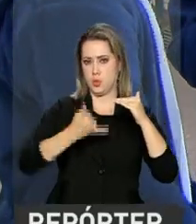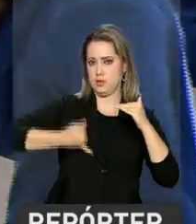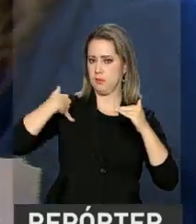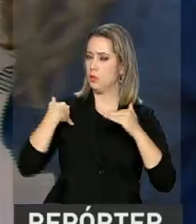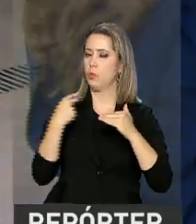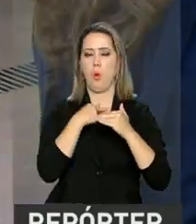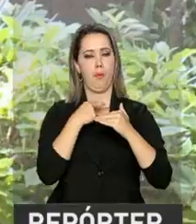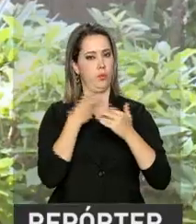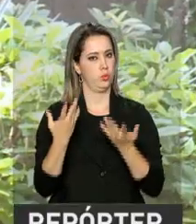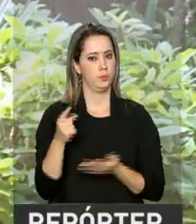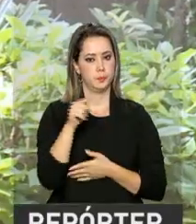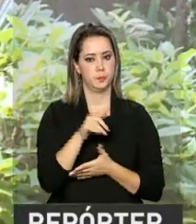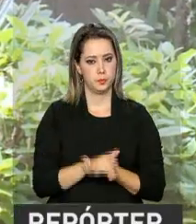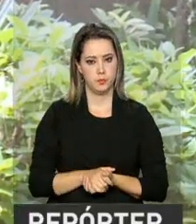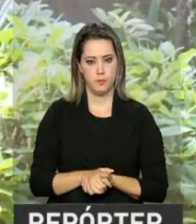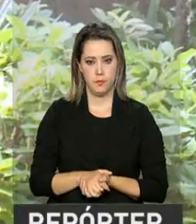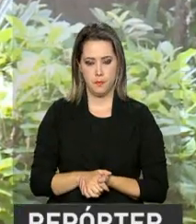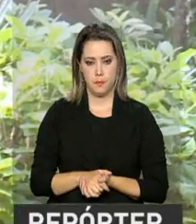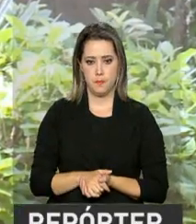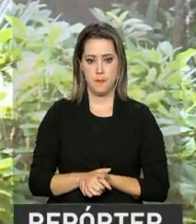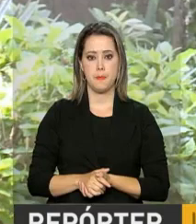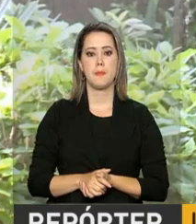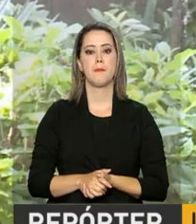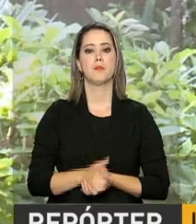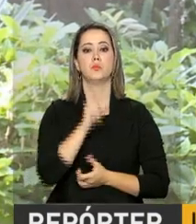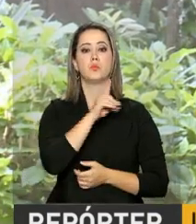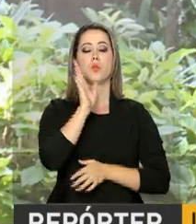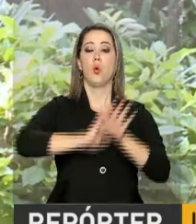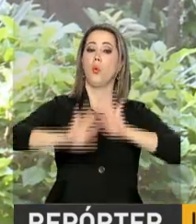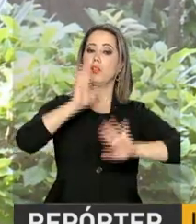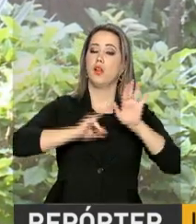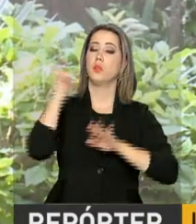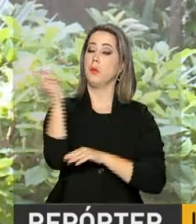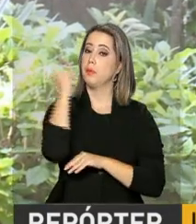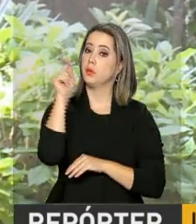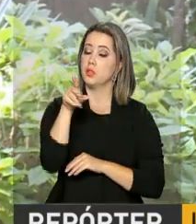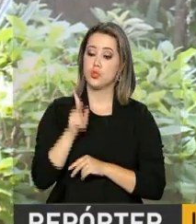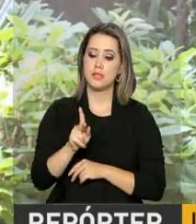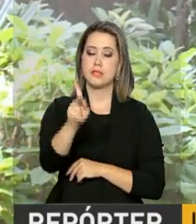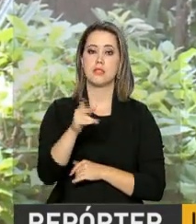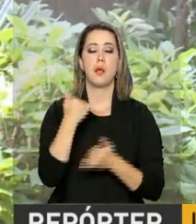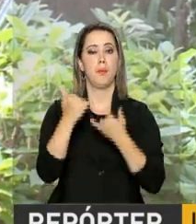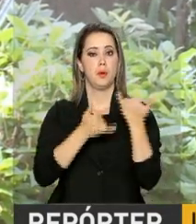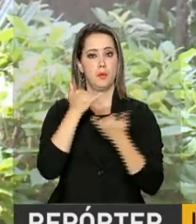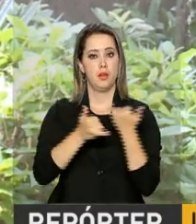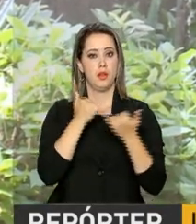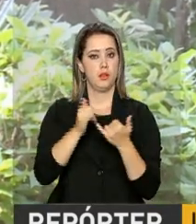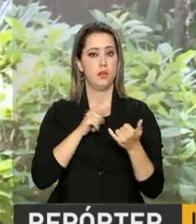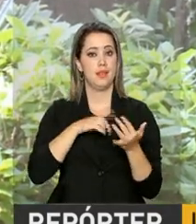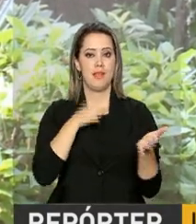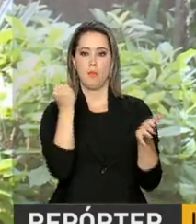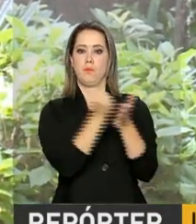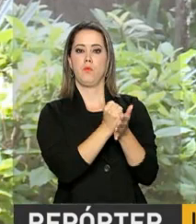menores de 6 anos. Um cuidado importante que o responsável deve ter ao adquirir o produto é comprar sempre um brinquedo que tenha